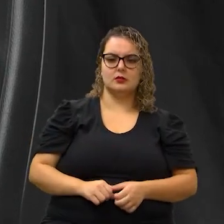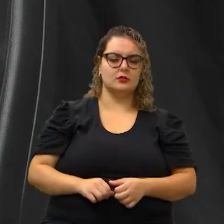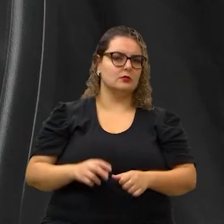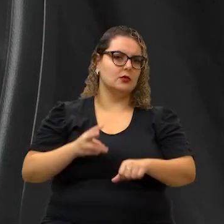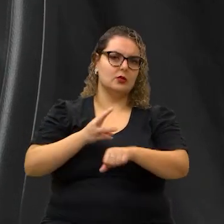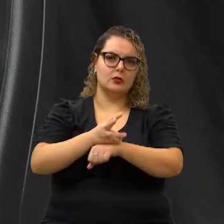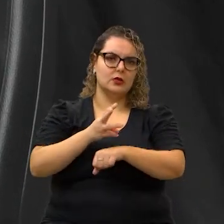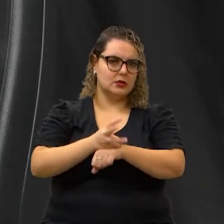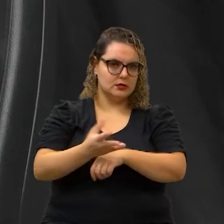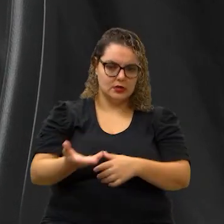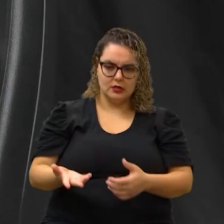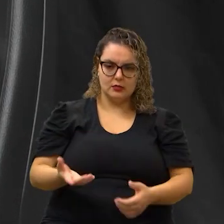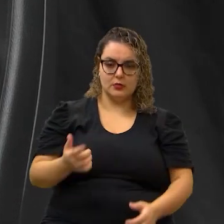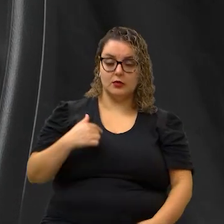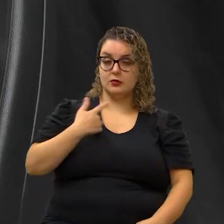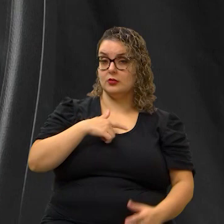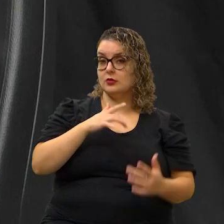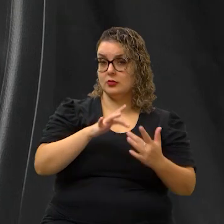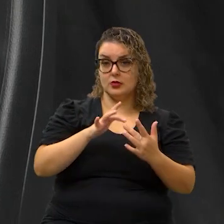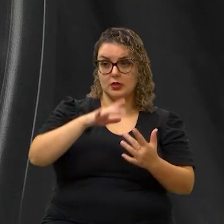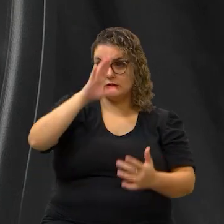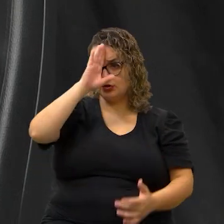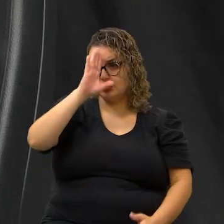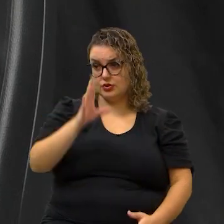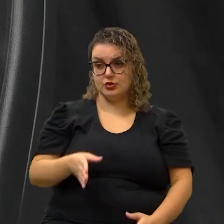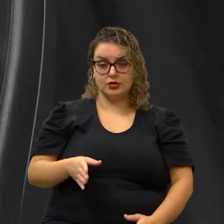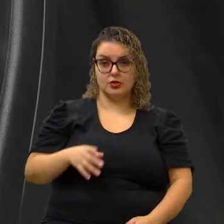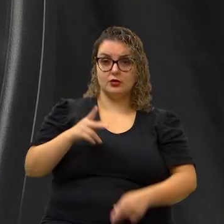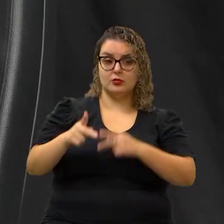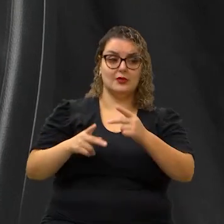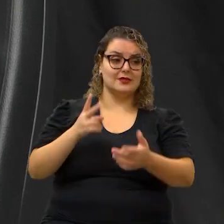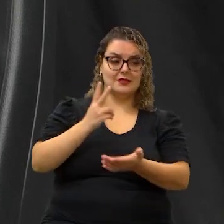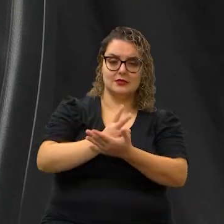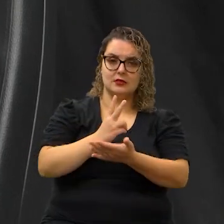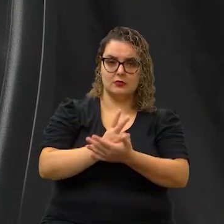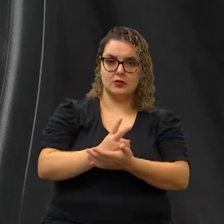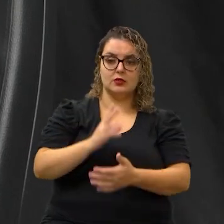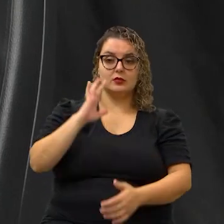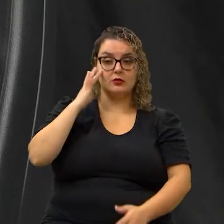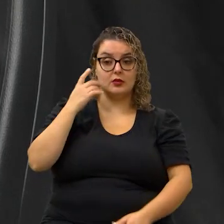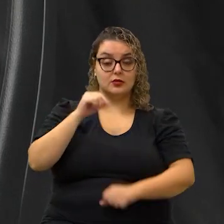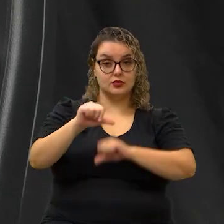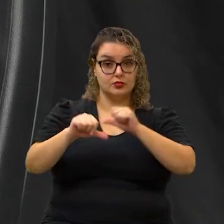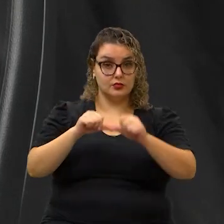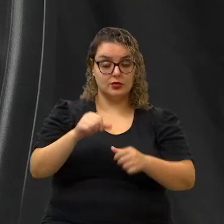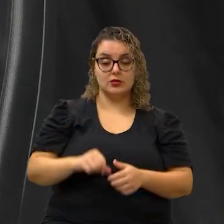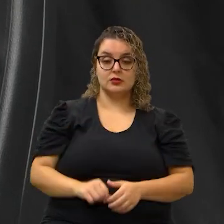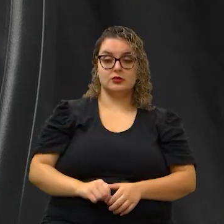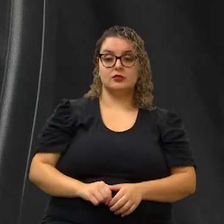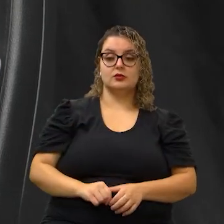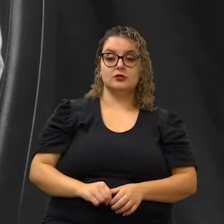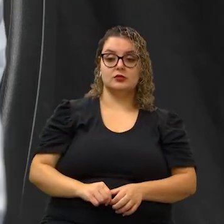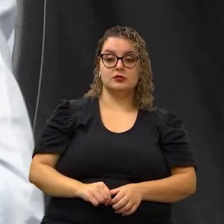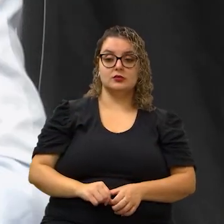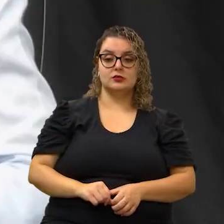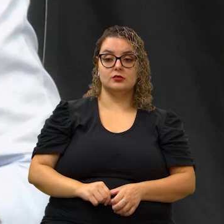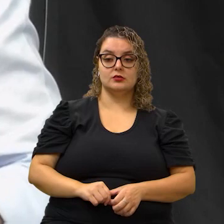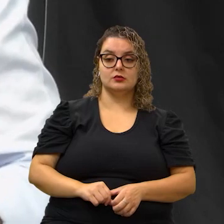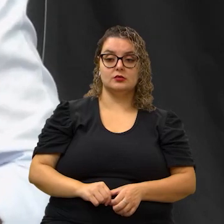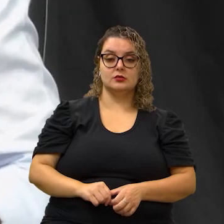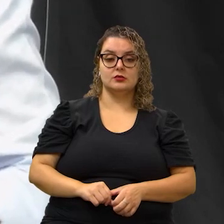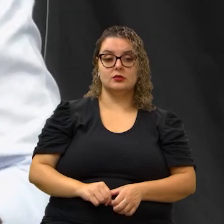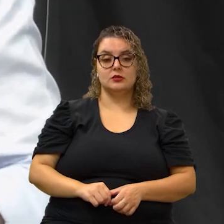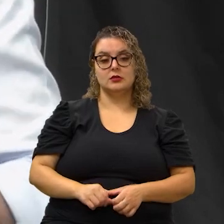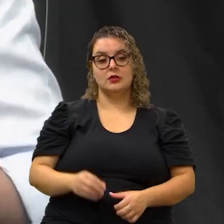sociais, pelo WhatsApp, nós estamos em contato direto com a população a todo momento. Então, o que eu acho que mudou é que existia antes